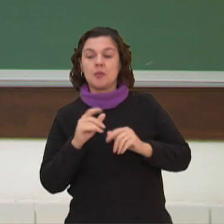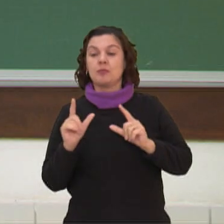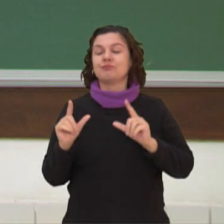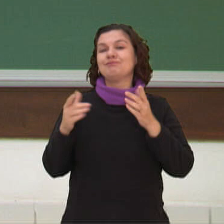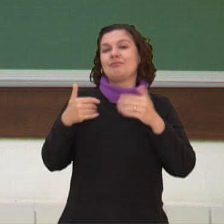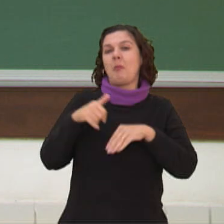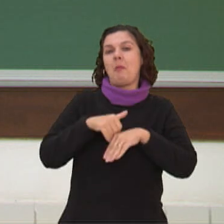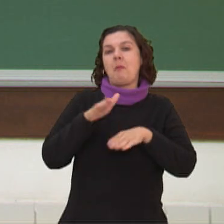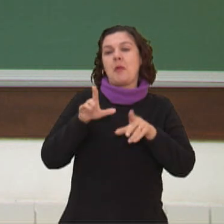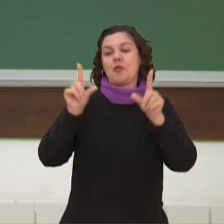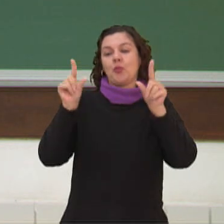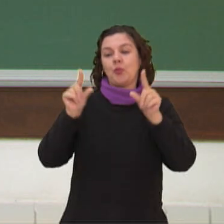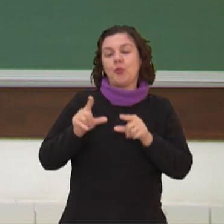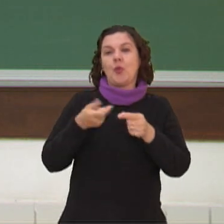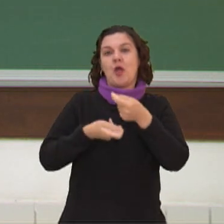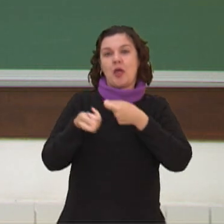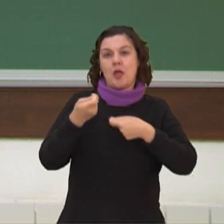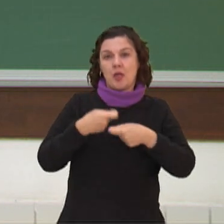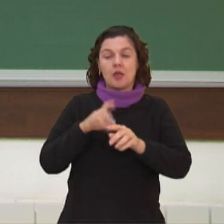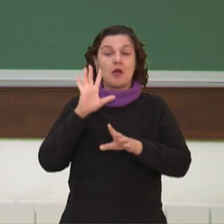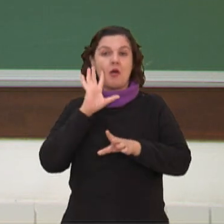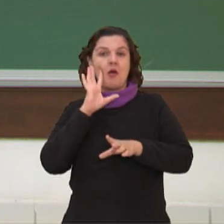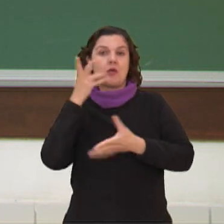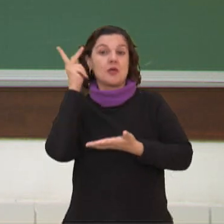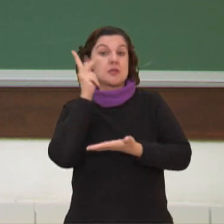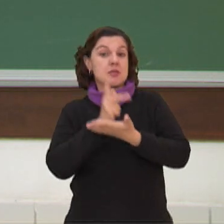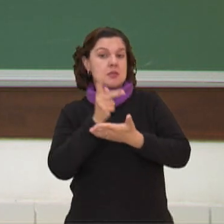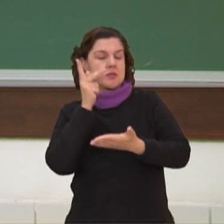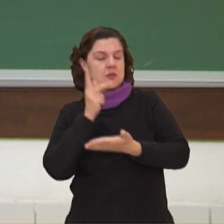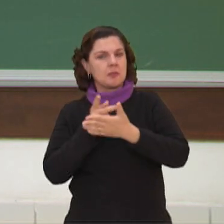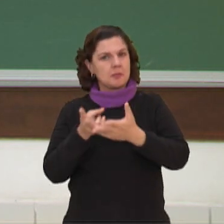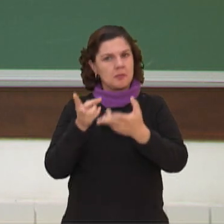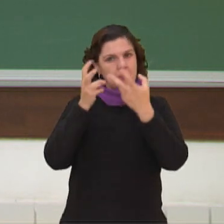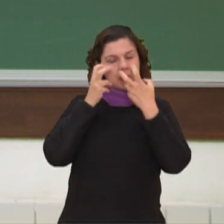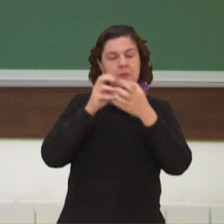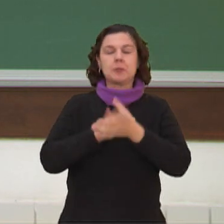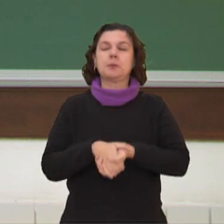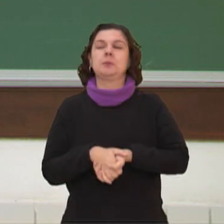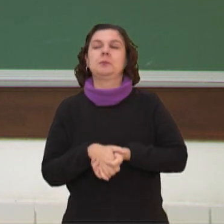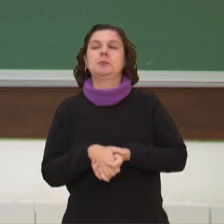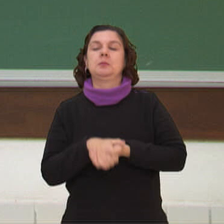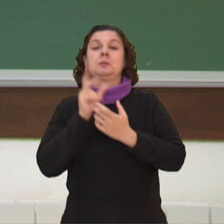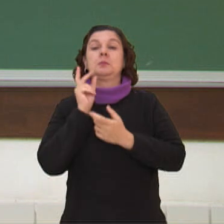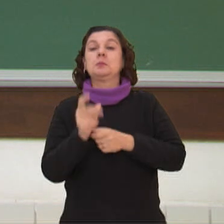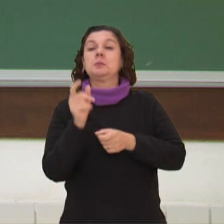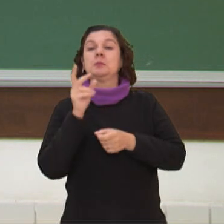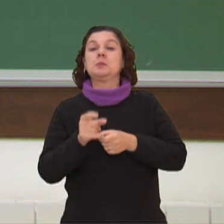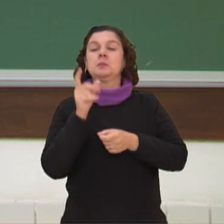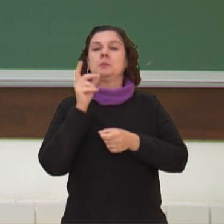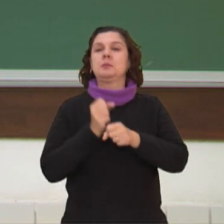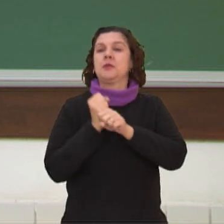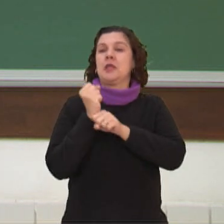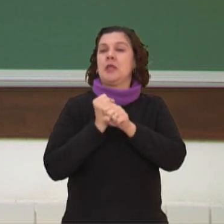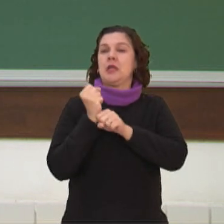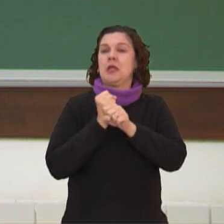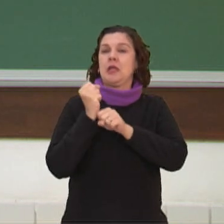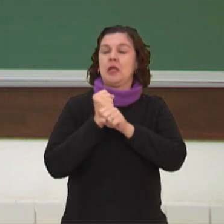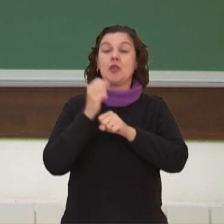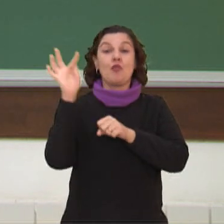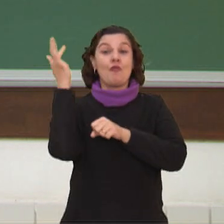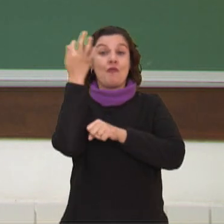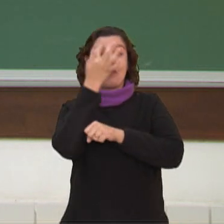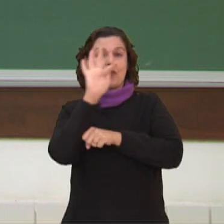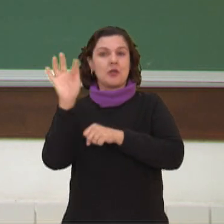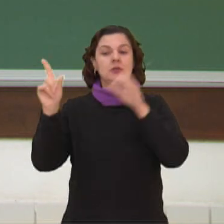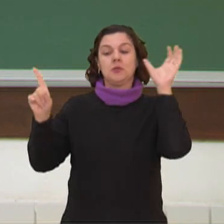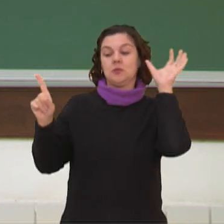poder econômico. Isso acontece sempre. Se você for analisar, durante muito tempo nós tivemos influência